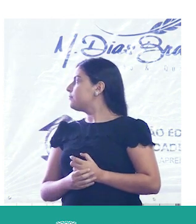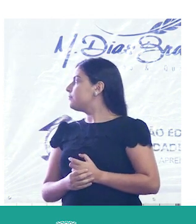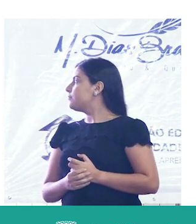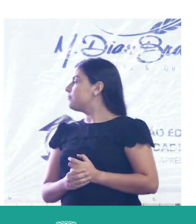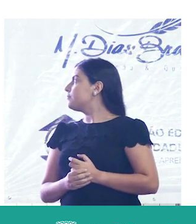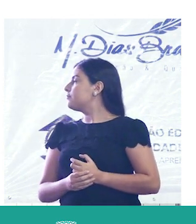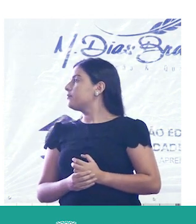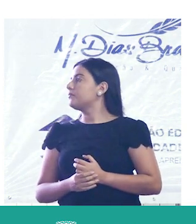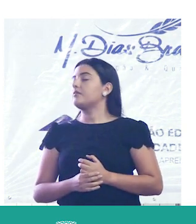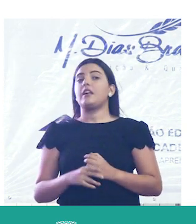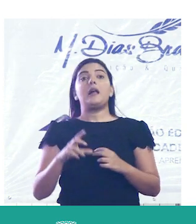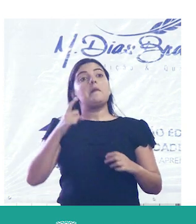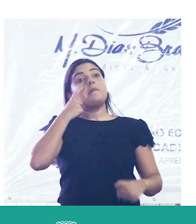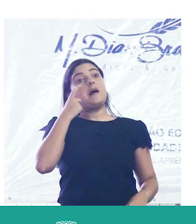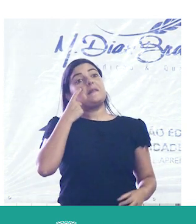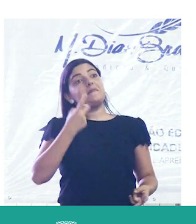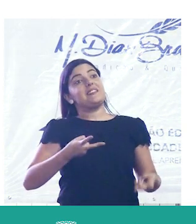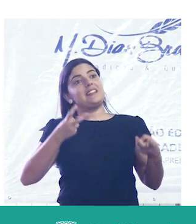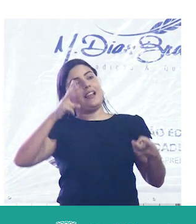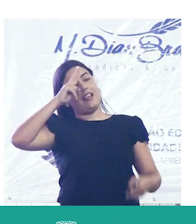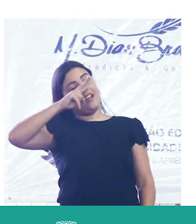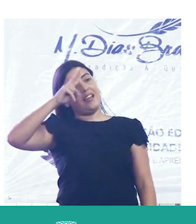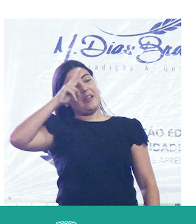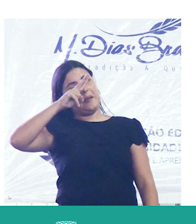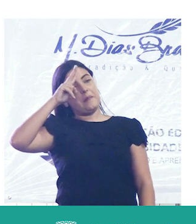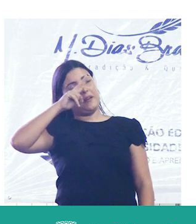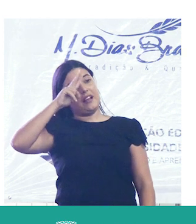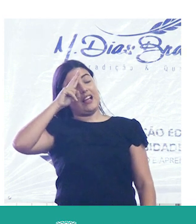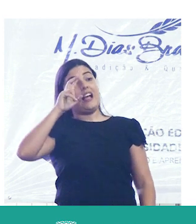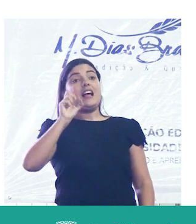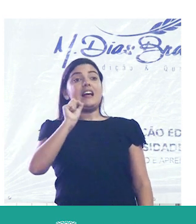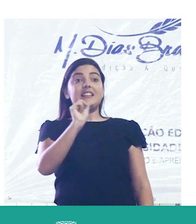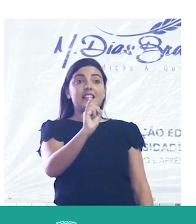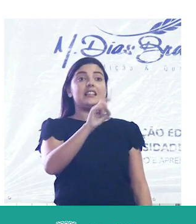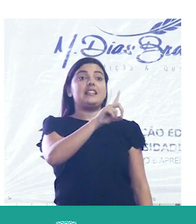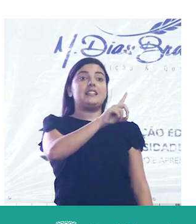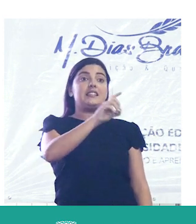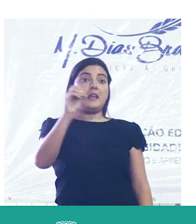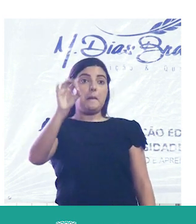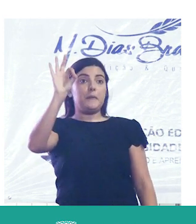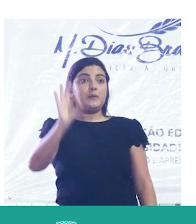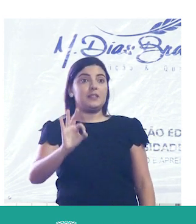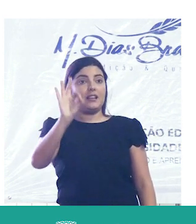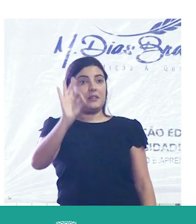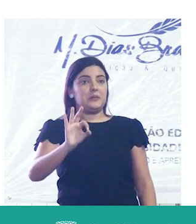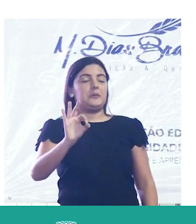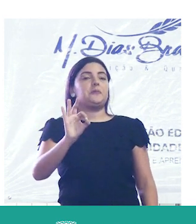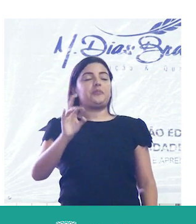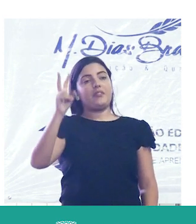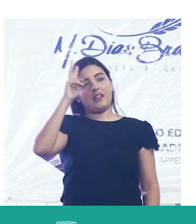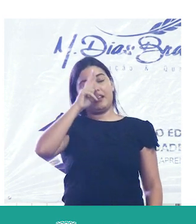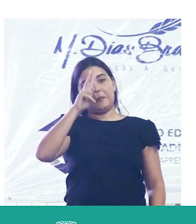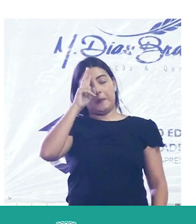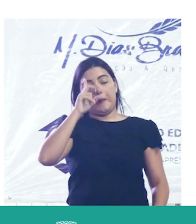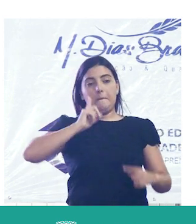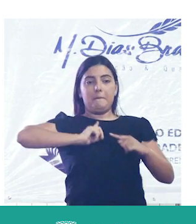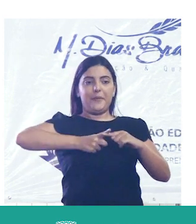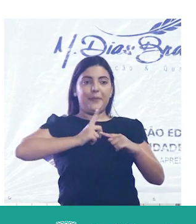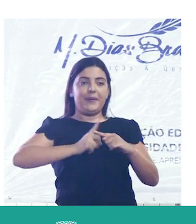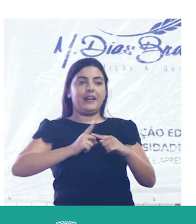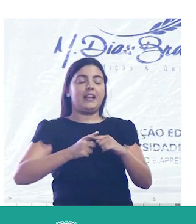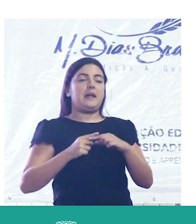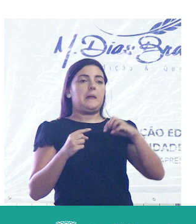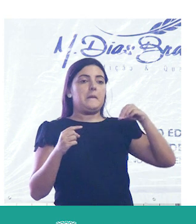né? Iria gerar. Essa seria a massa produzida. Seria por quê, pessoal? Porque essa